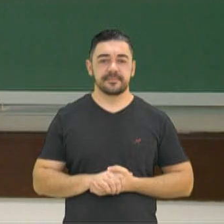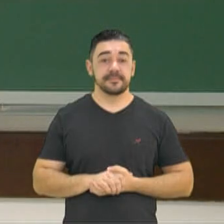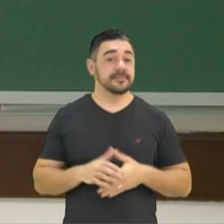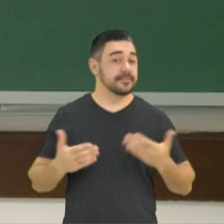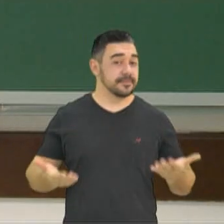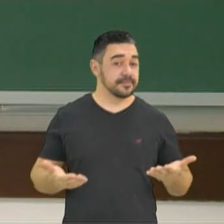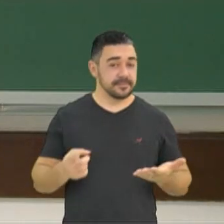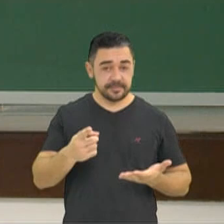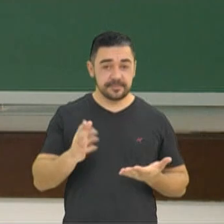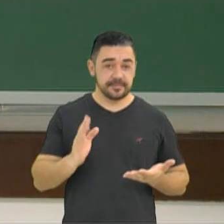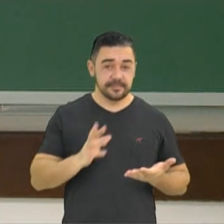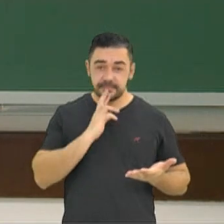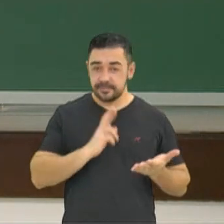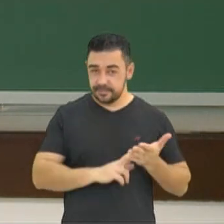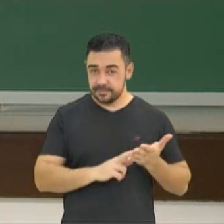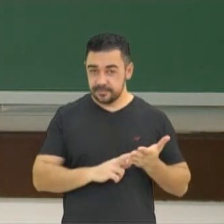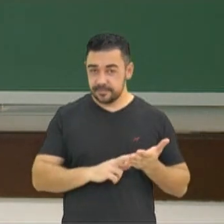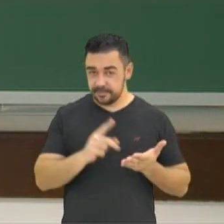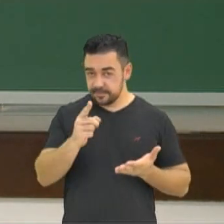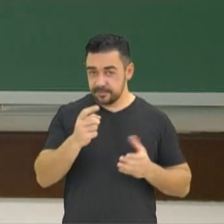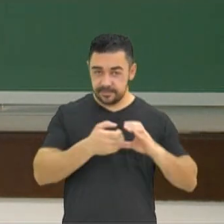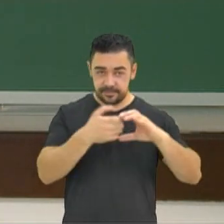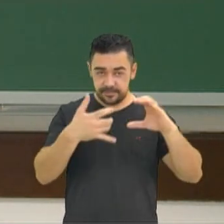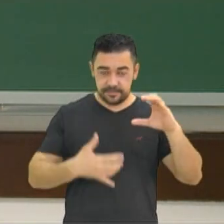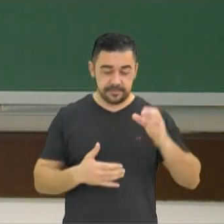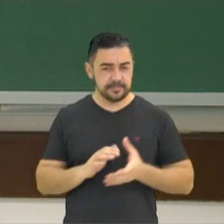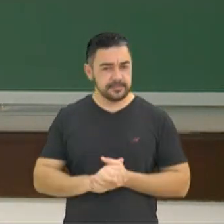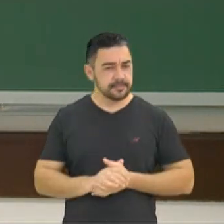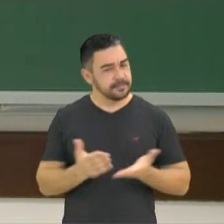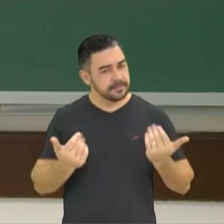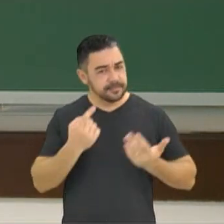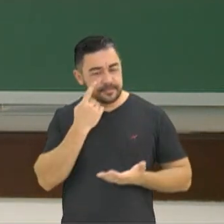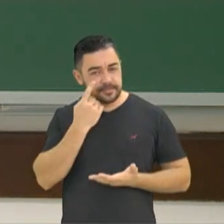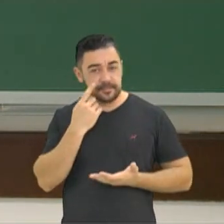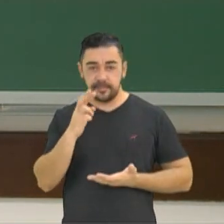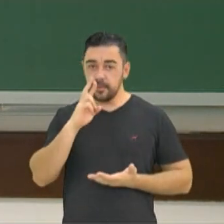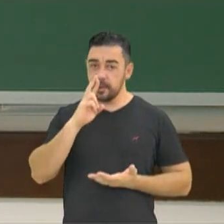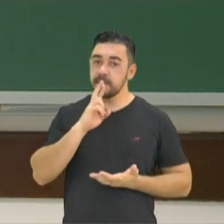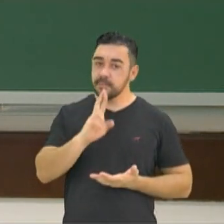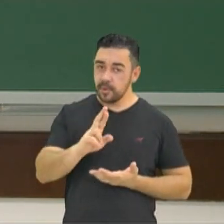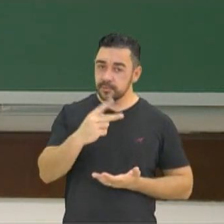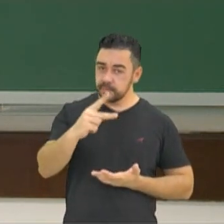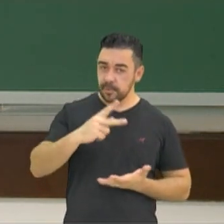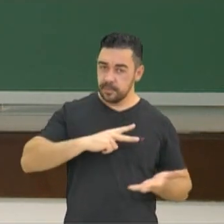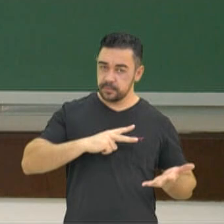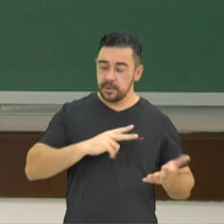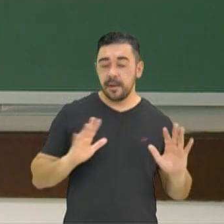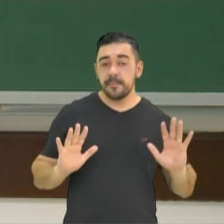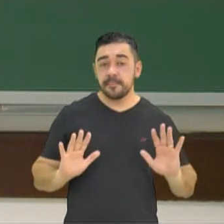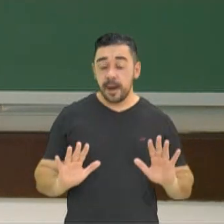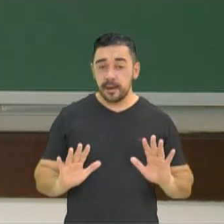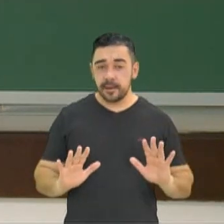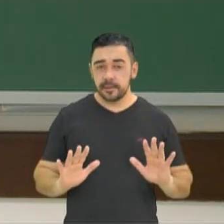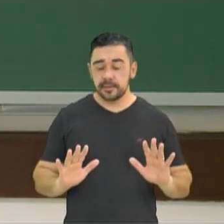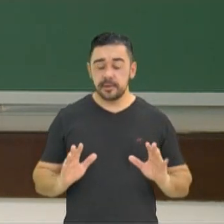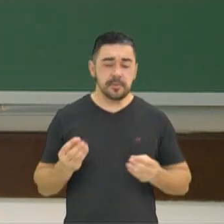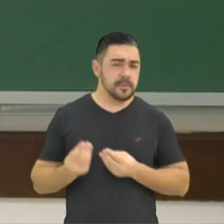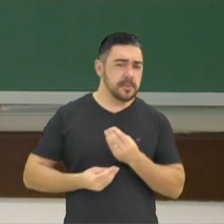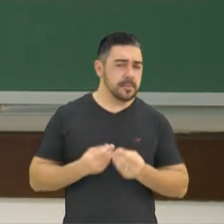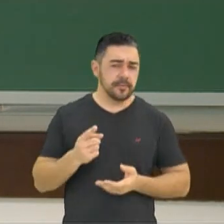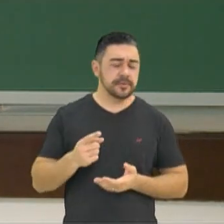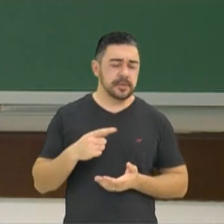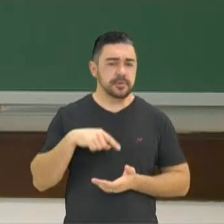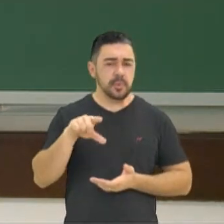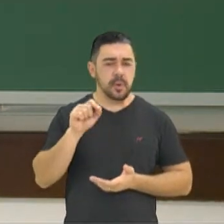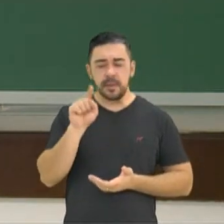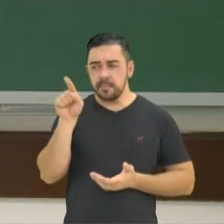E aí, pessoal, responderam as suas características? Então, vamos lá. É uma resposta pessoal, né? Mas vocês vão